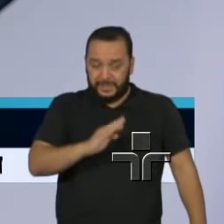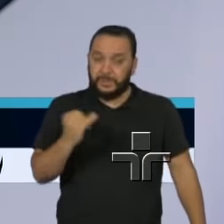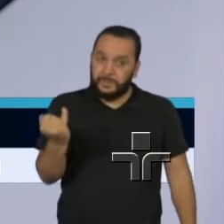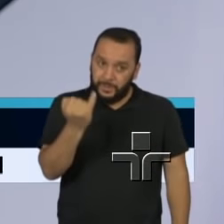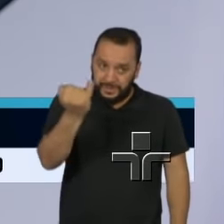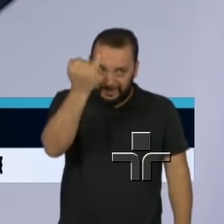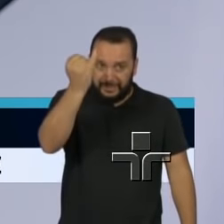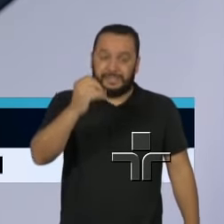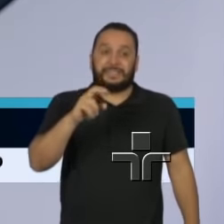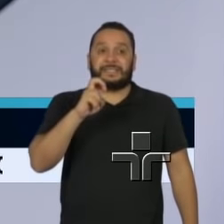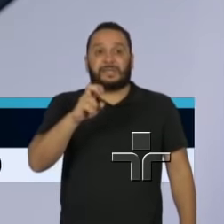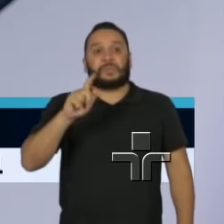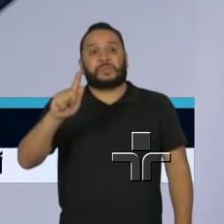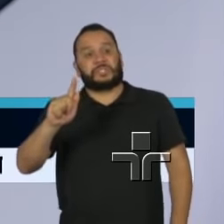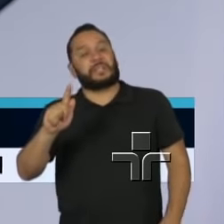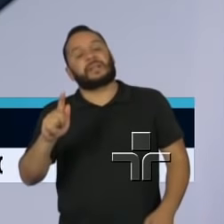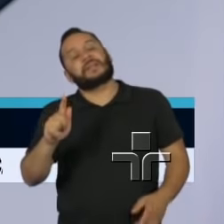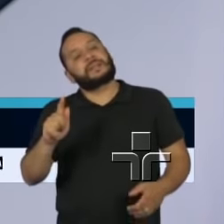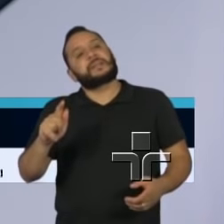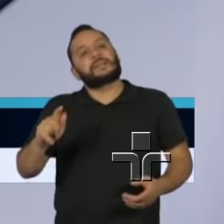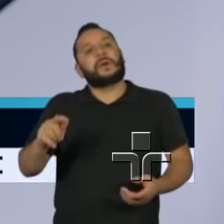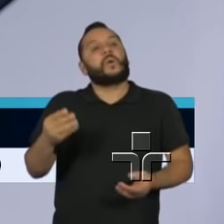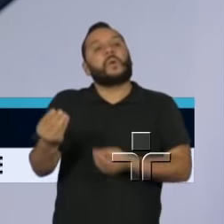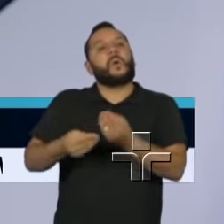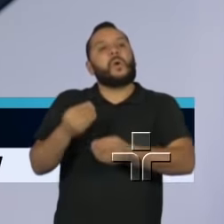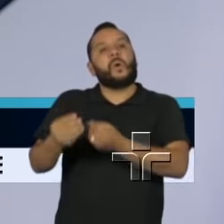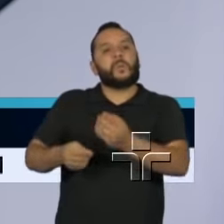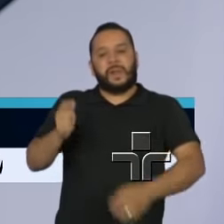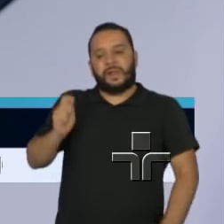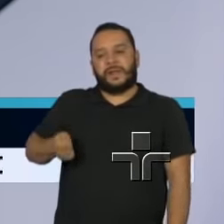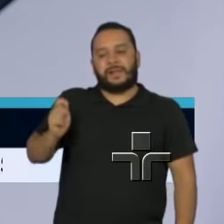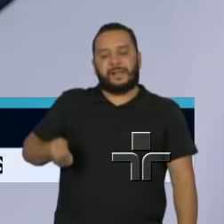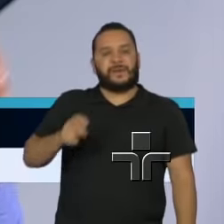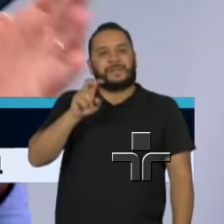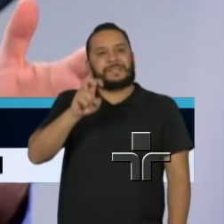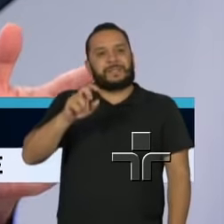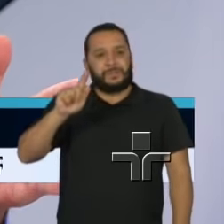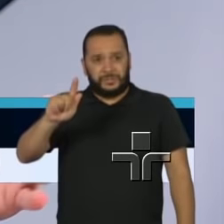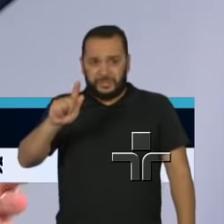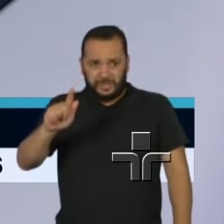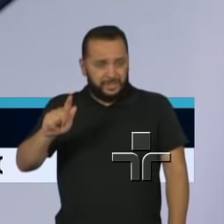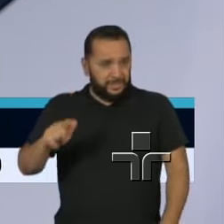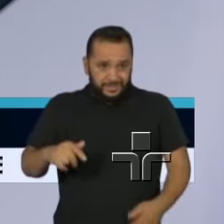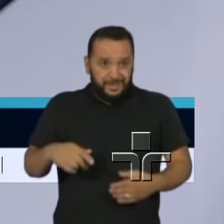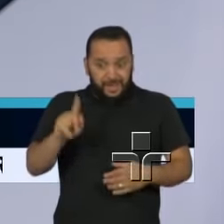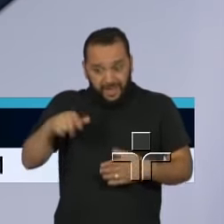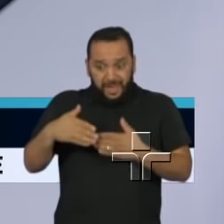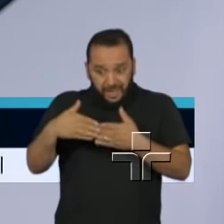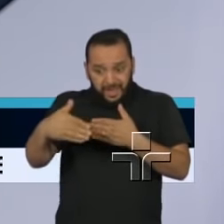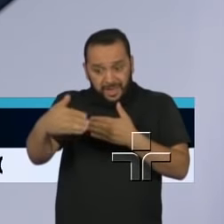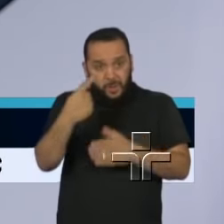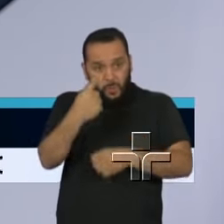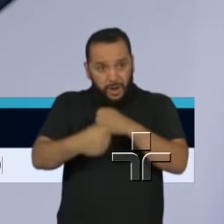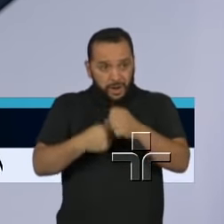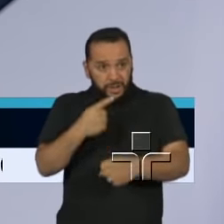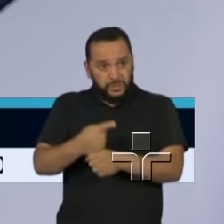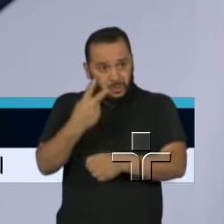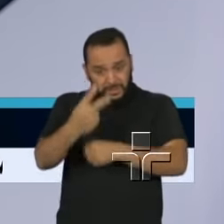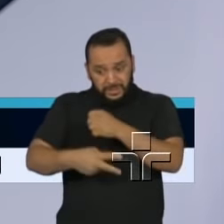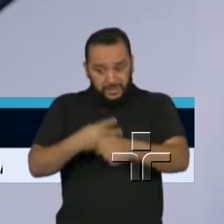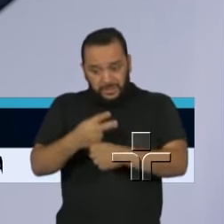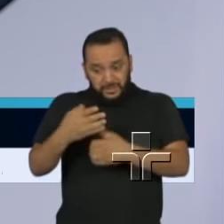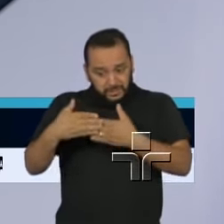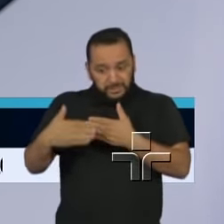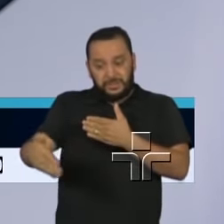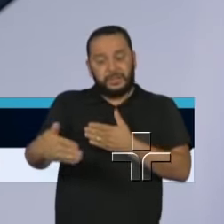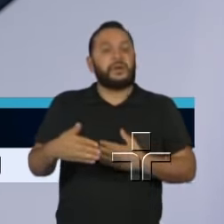houve a definição das datas dos leilões de 5G, mas não é para daqui a 200 anos, não. É daqui a 1 ano, 2 anos. E o